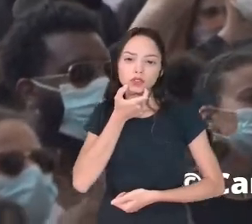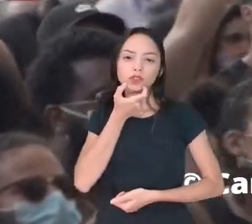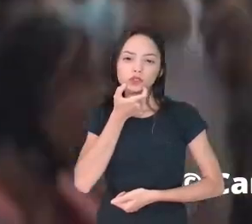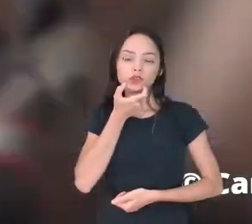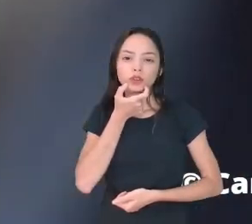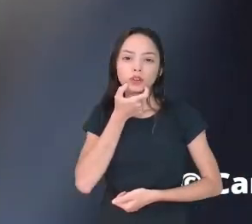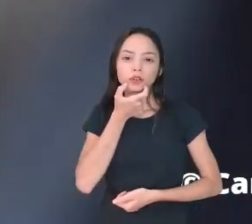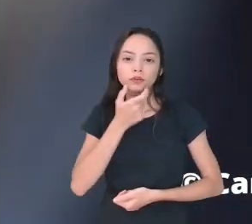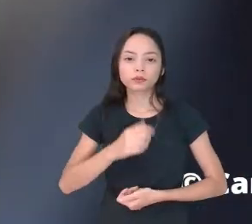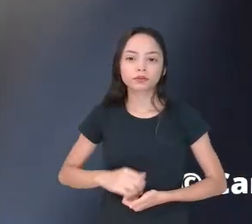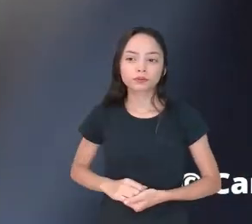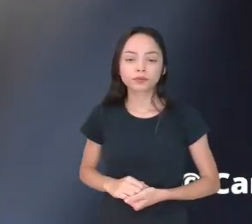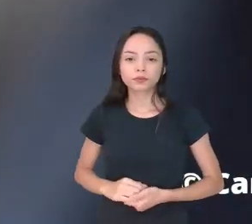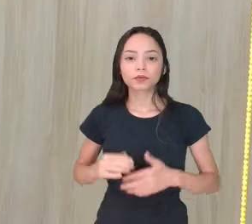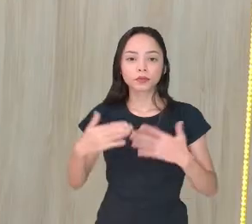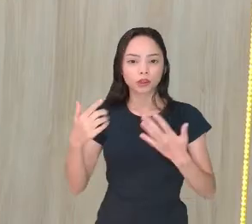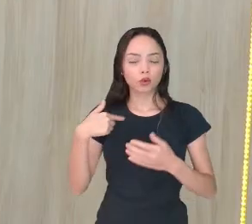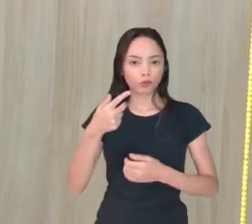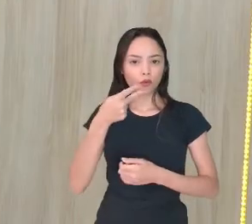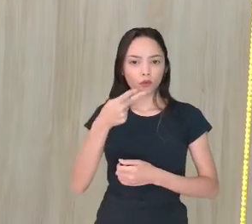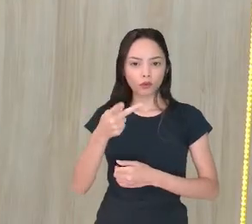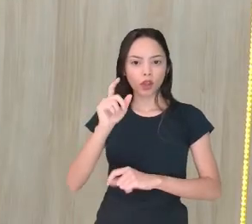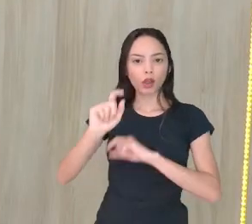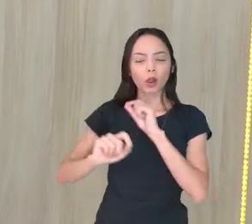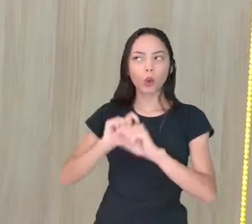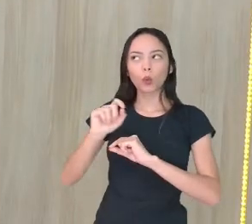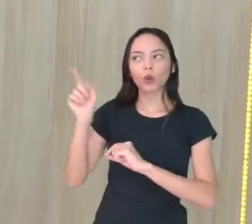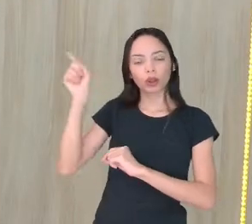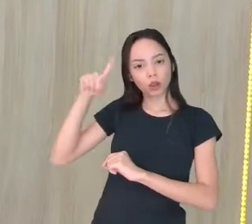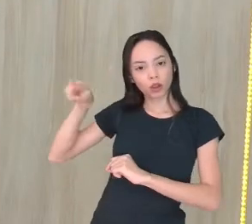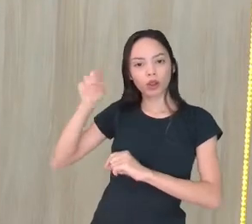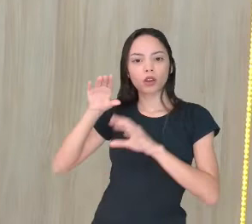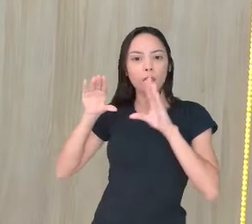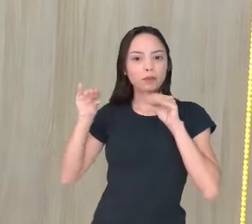gente vai dizer o que é que o pessoal estava